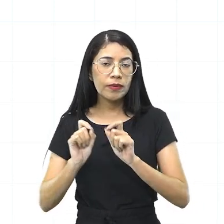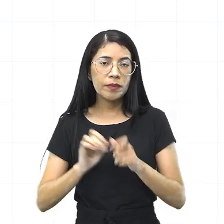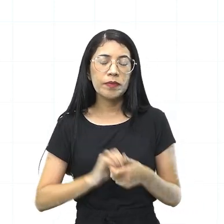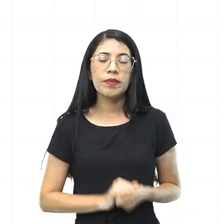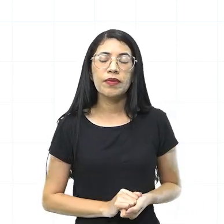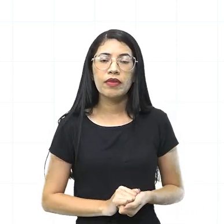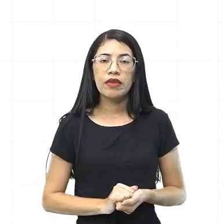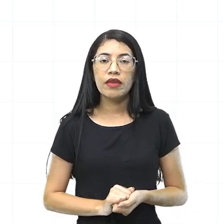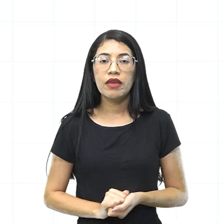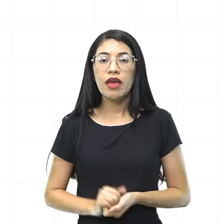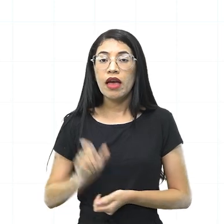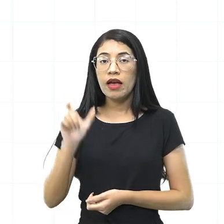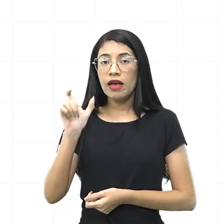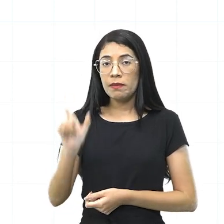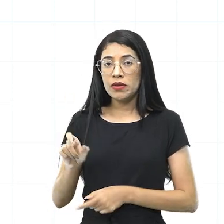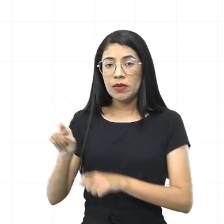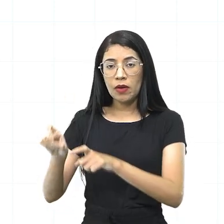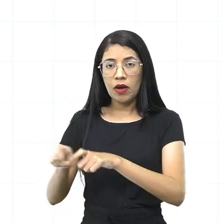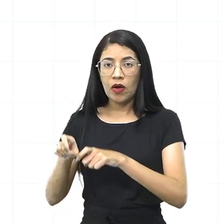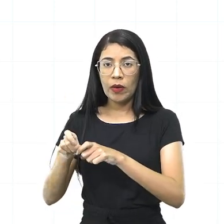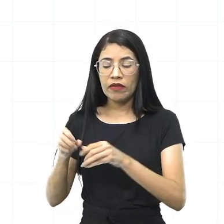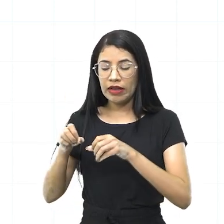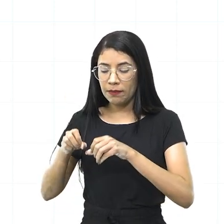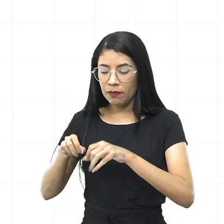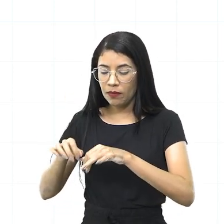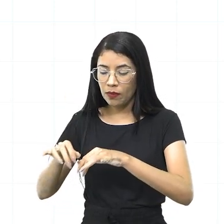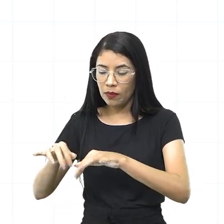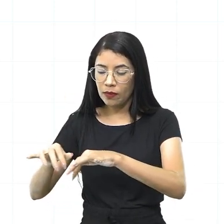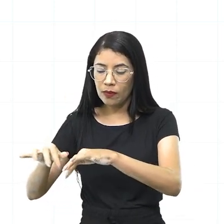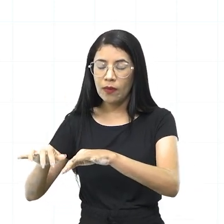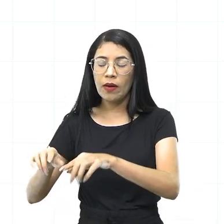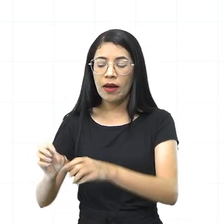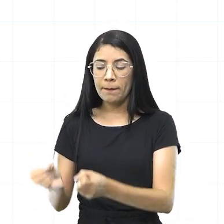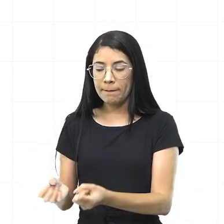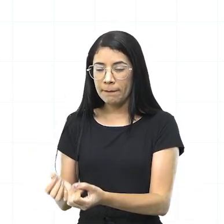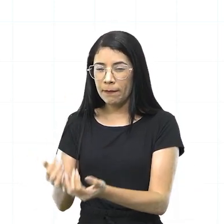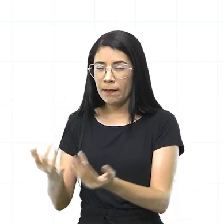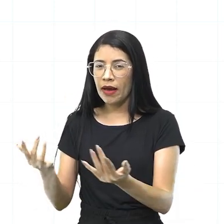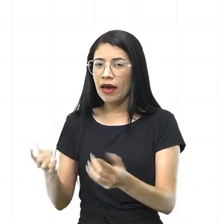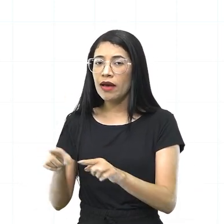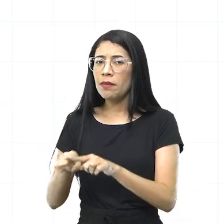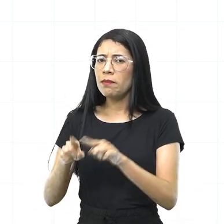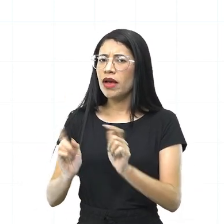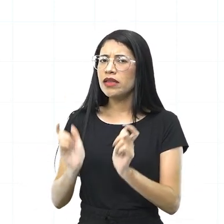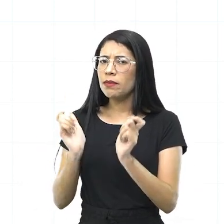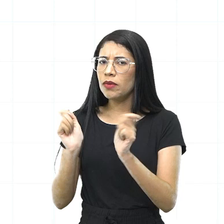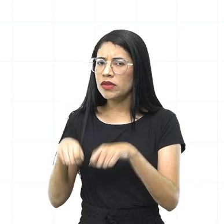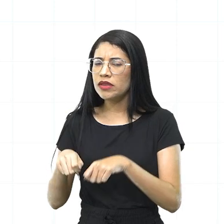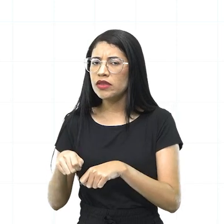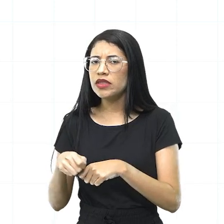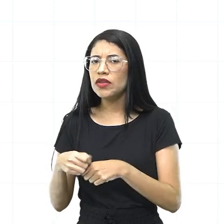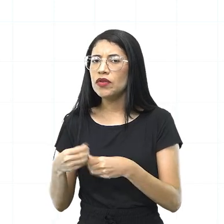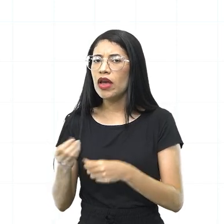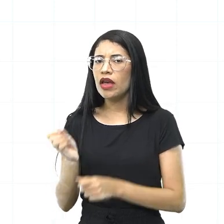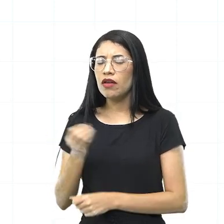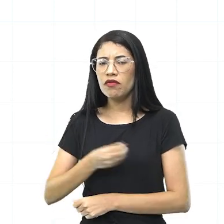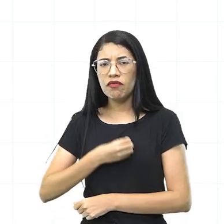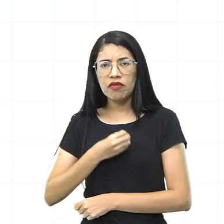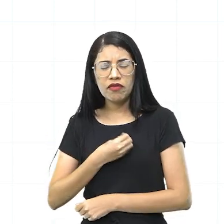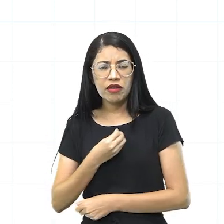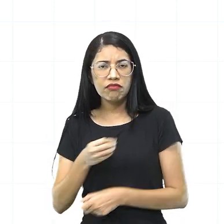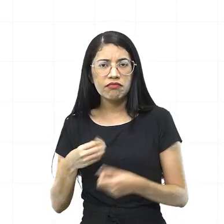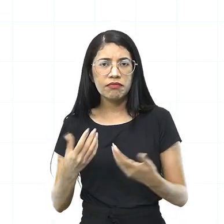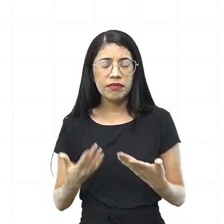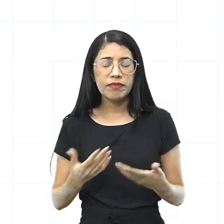O agricultor, ele vai lá, ele planta, né? Mas será que ele tira o suficiente para o seu